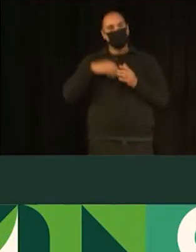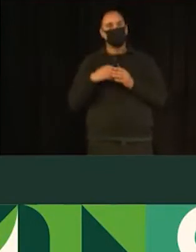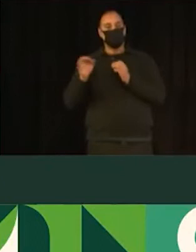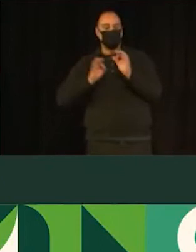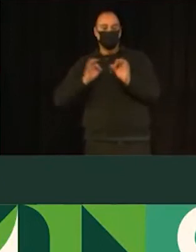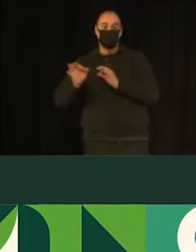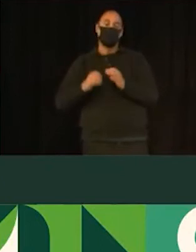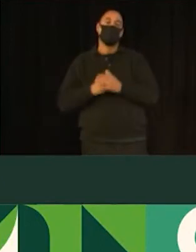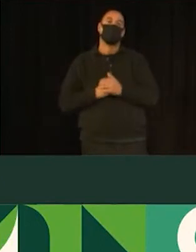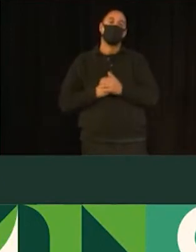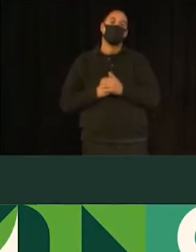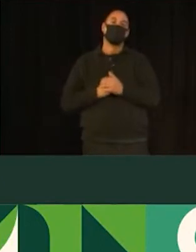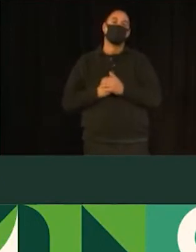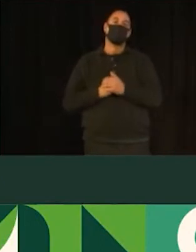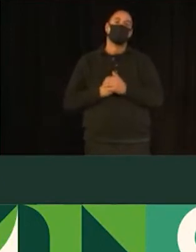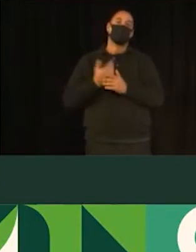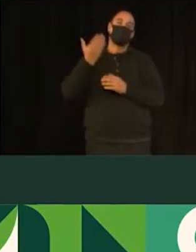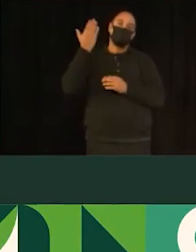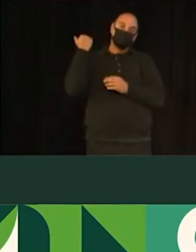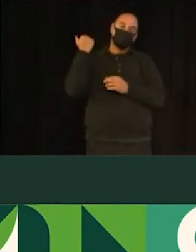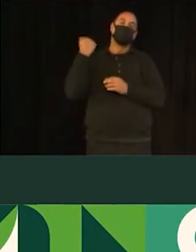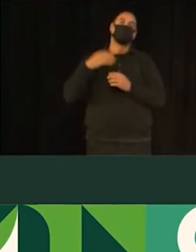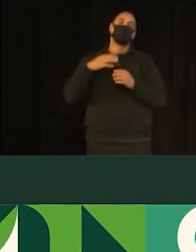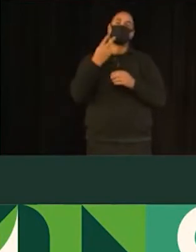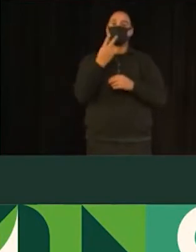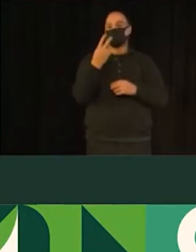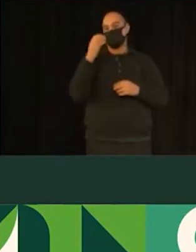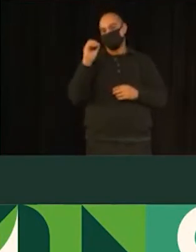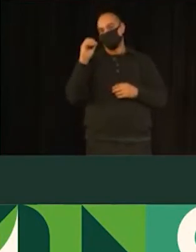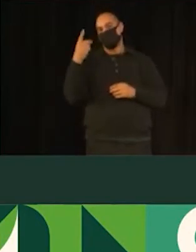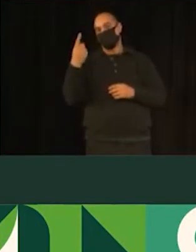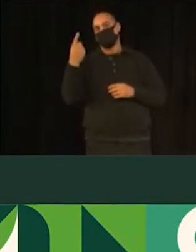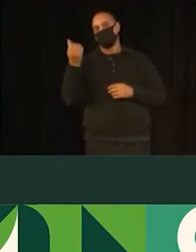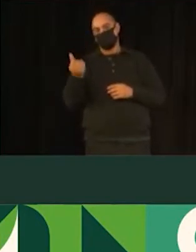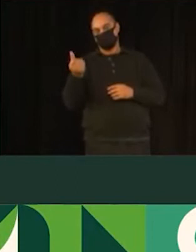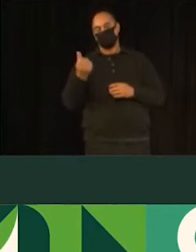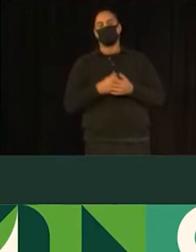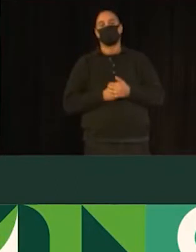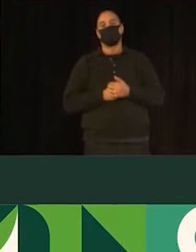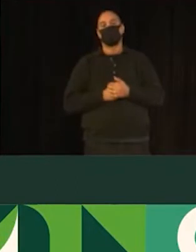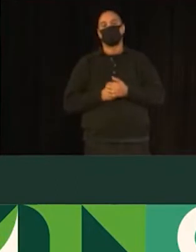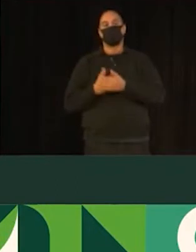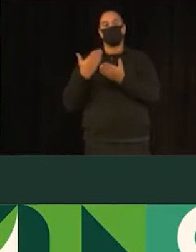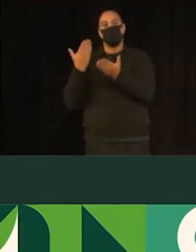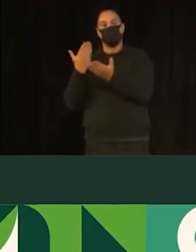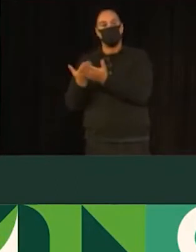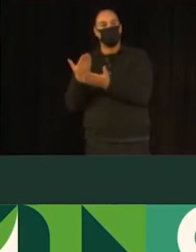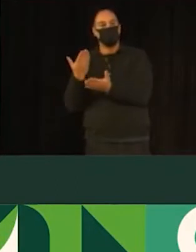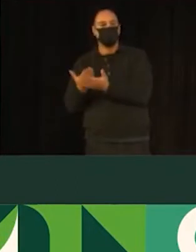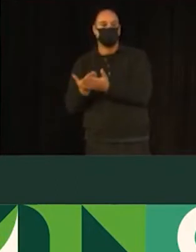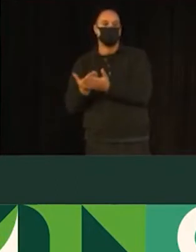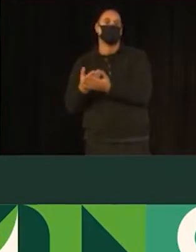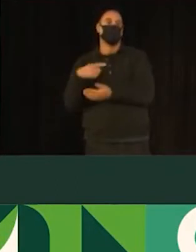época, em 2016, como nós tínhamos um cenário completamente diferente, o estudo econômico-financeiro apontava